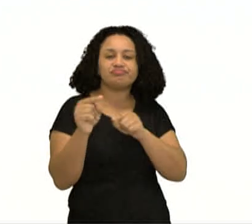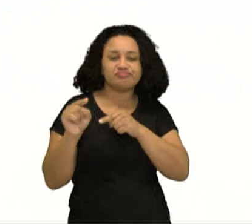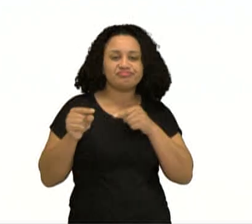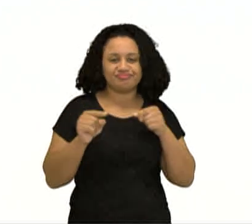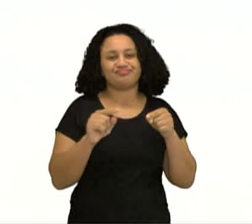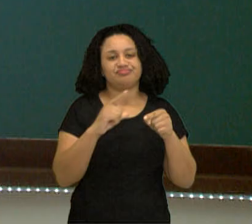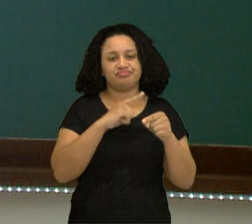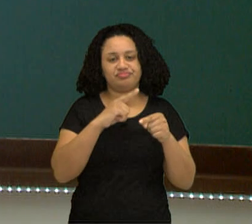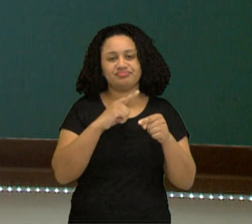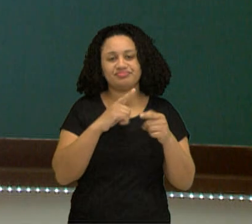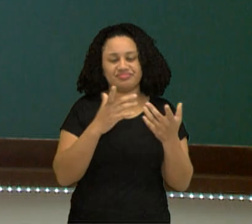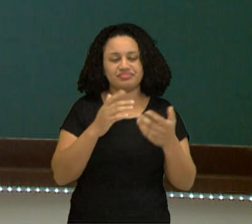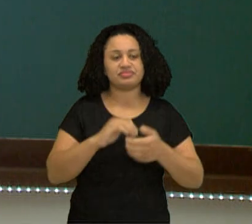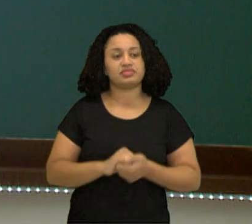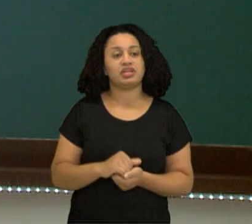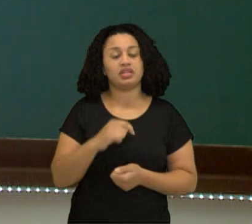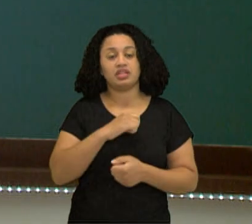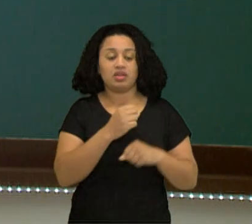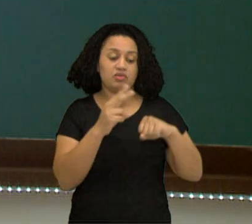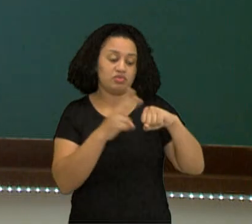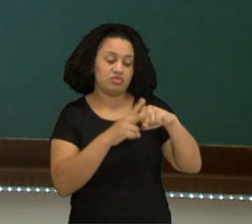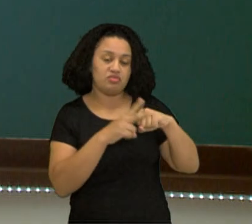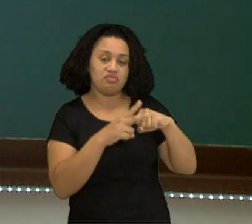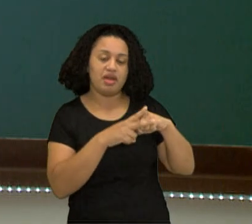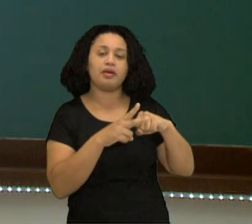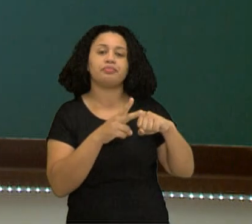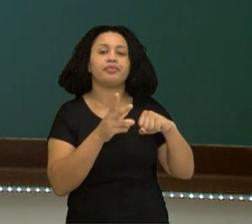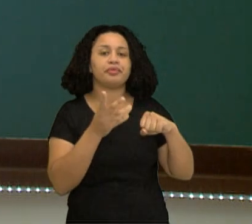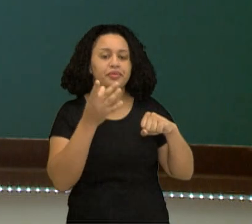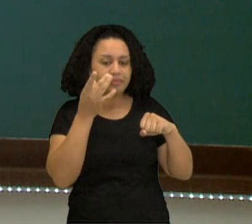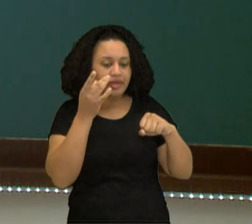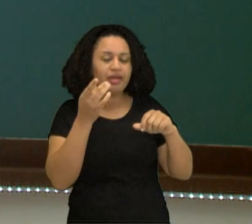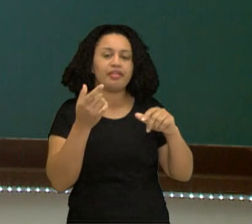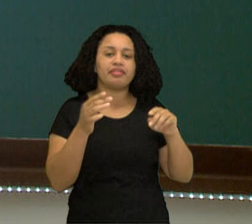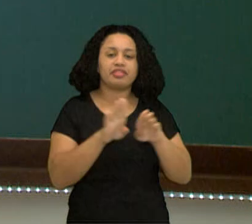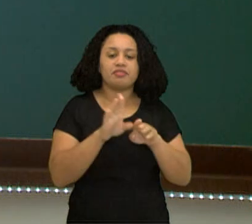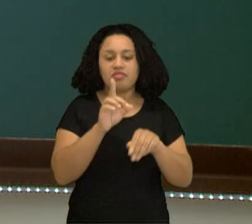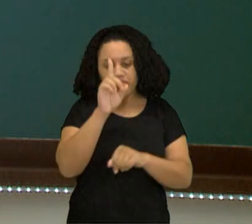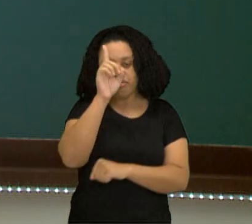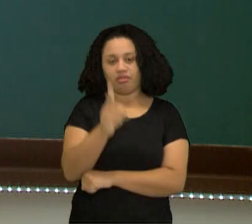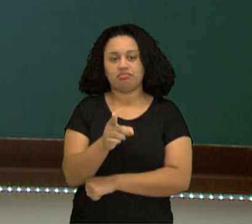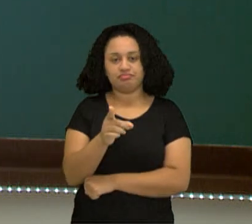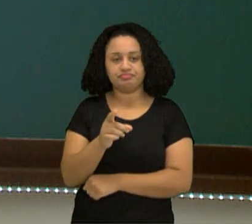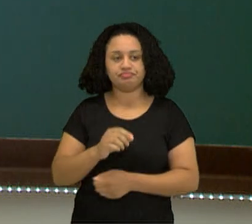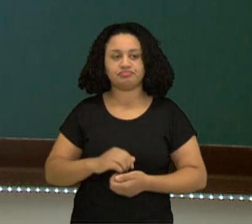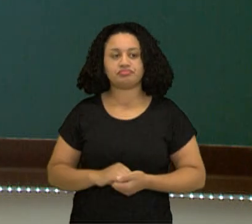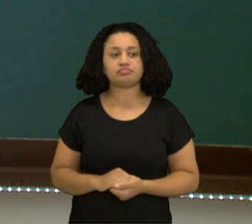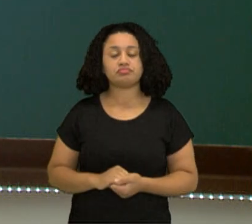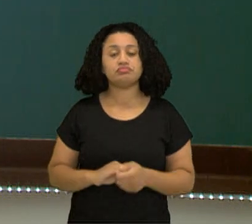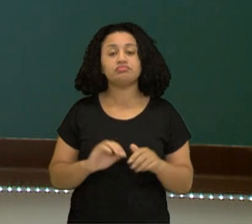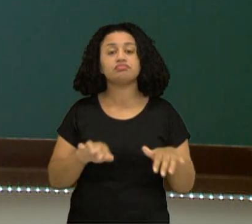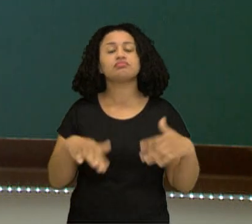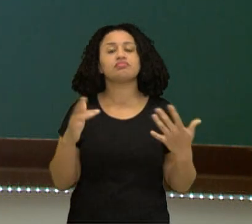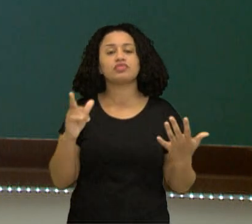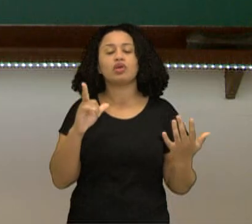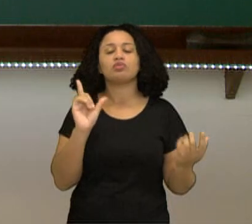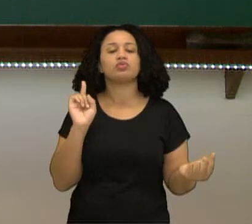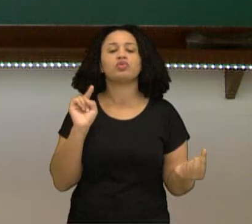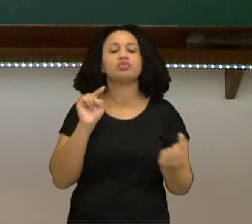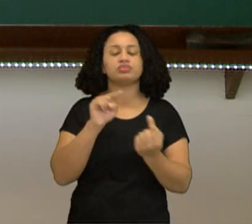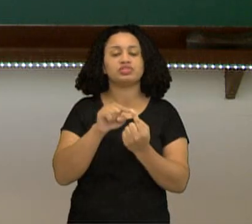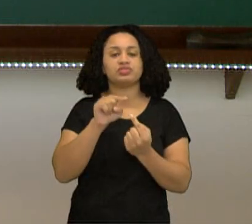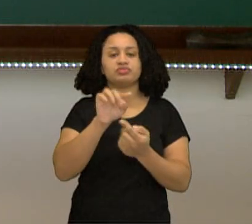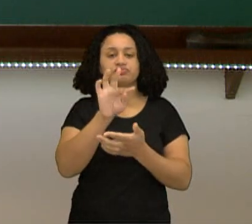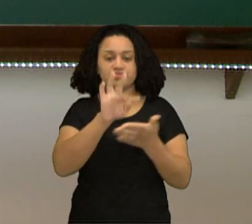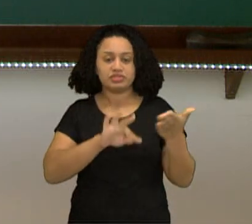provocativos, contém verbos no presente e no imperativo. Então, o objetivo de um